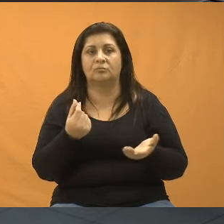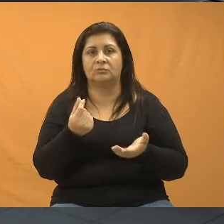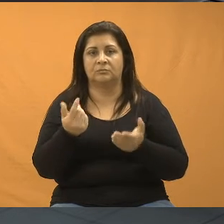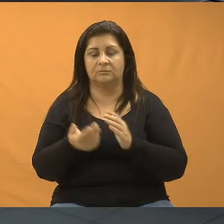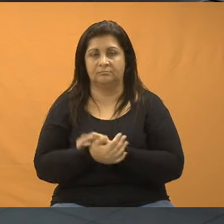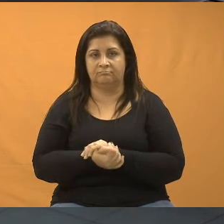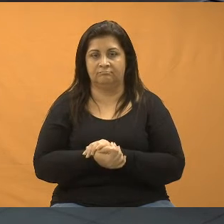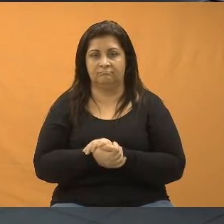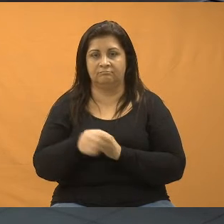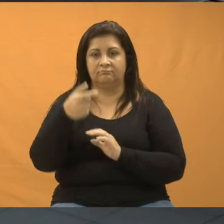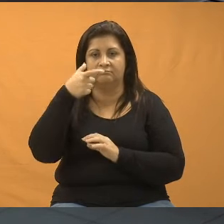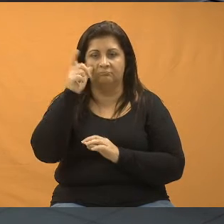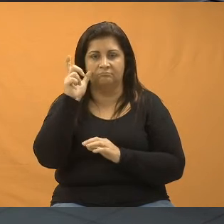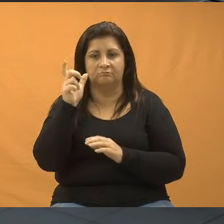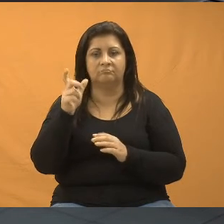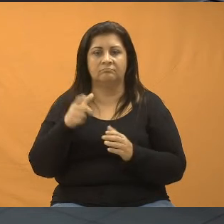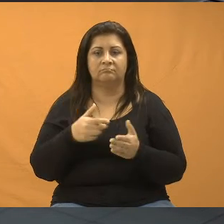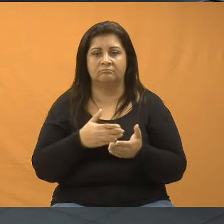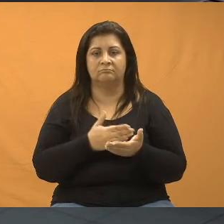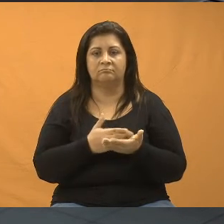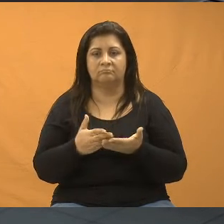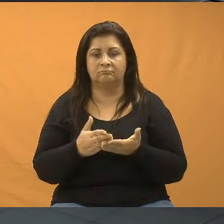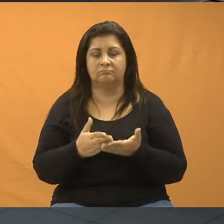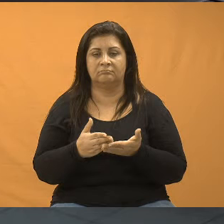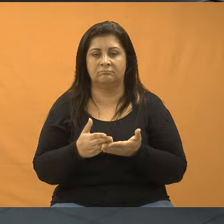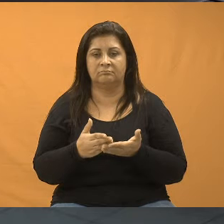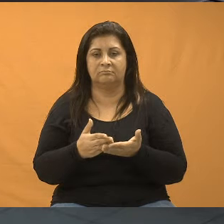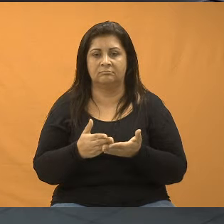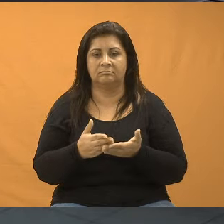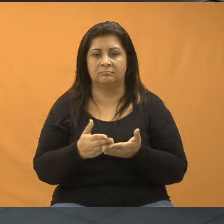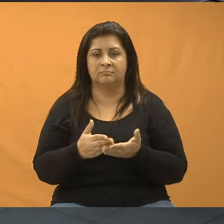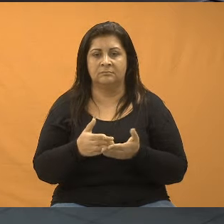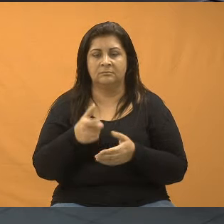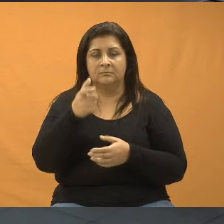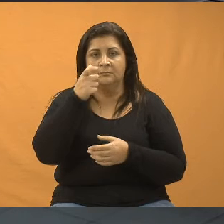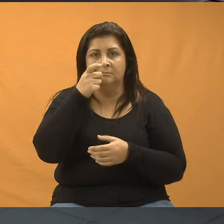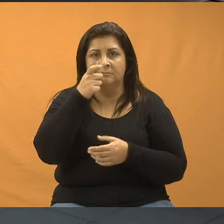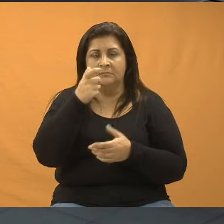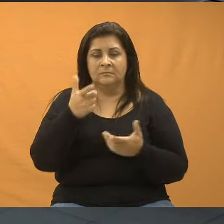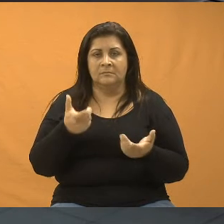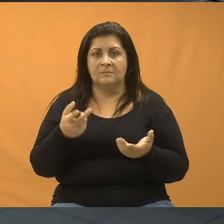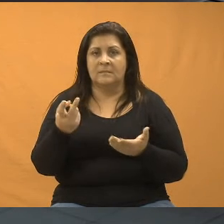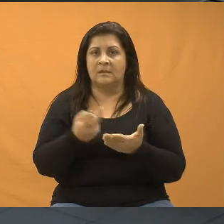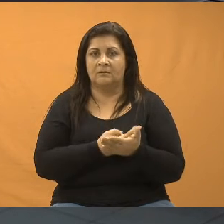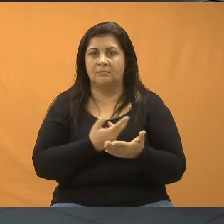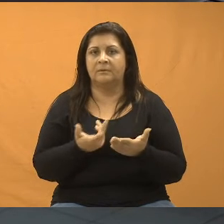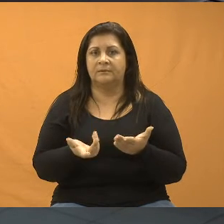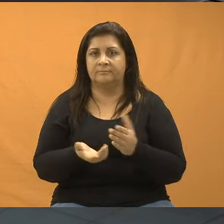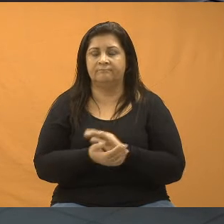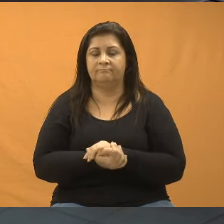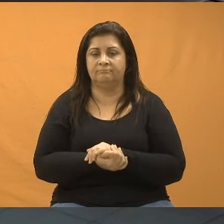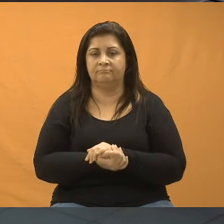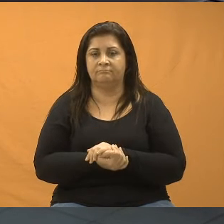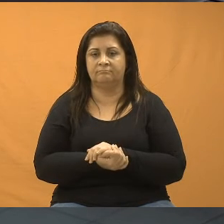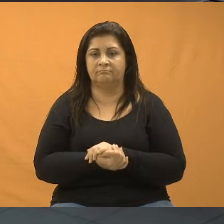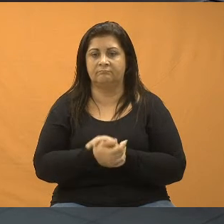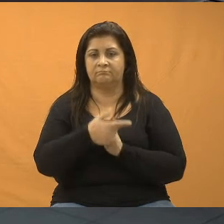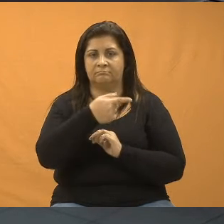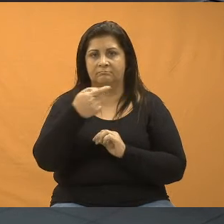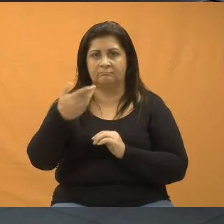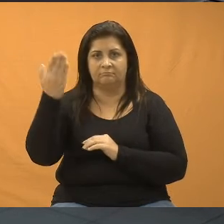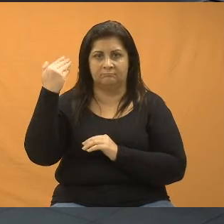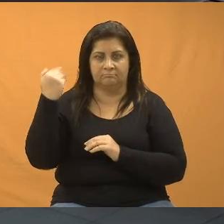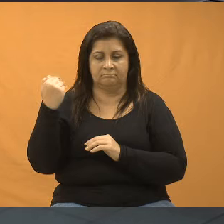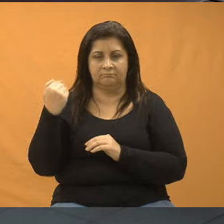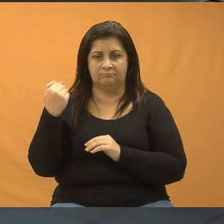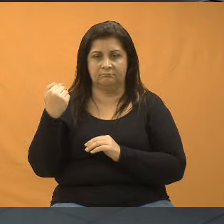comecei a levantar uma questão, né, Juarez, de improbidade administrativa, porque na semana passada, para dar um exemplo, nós